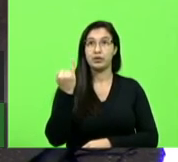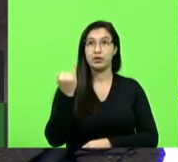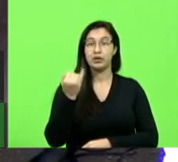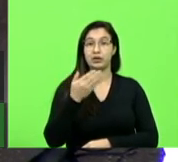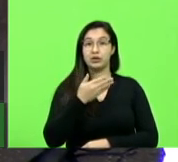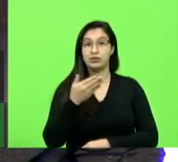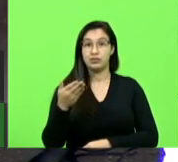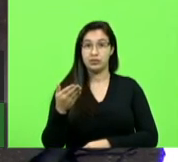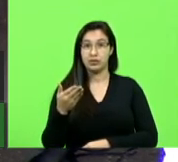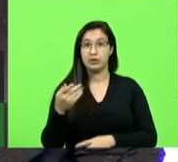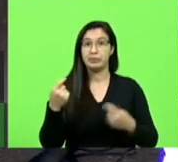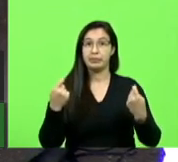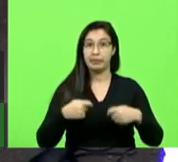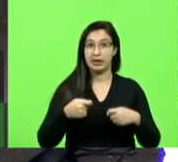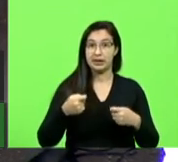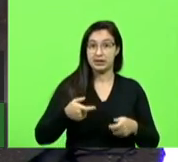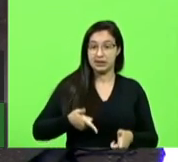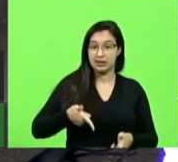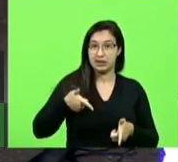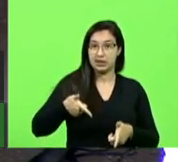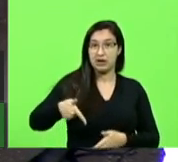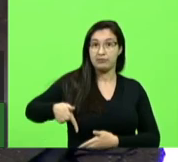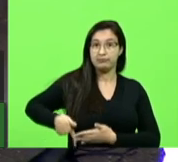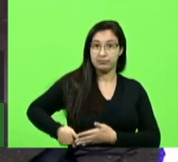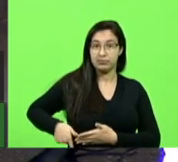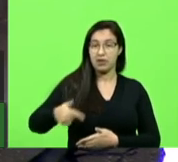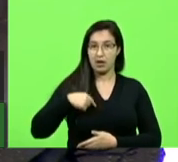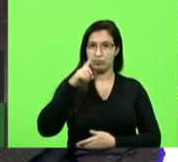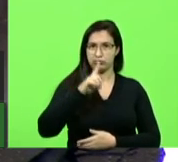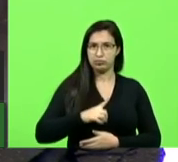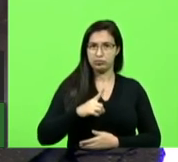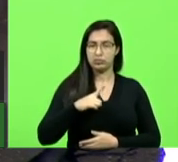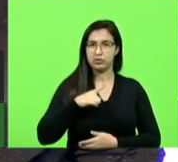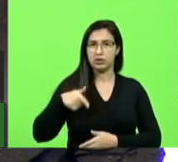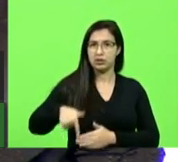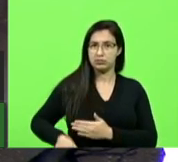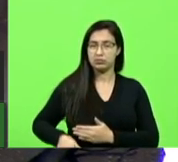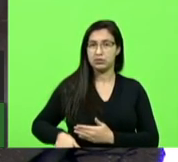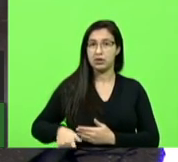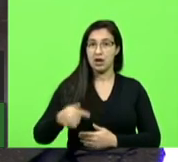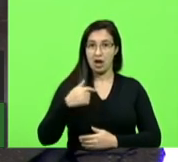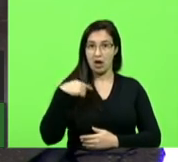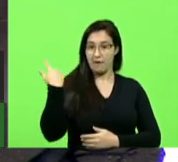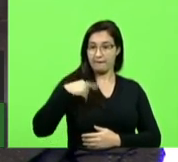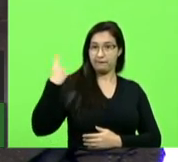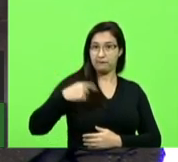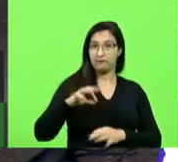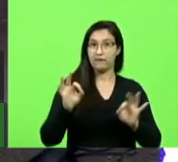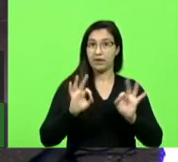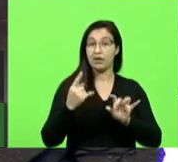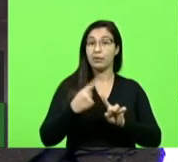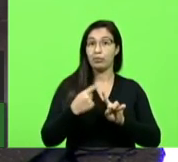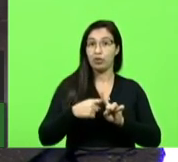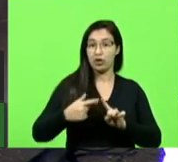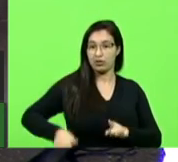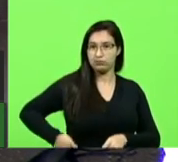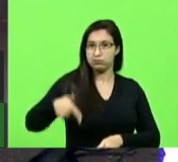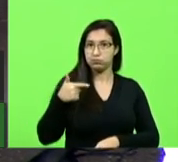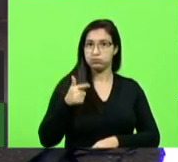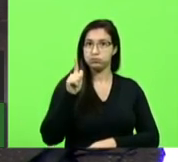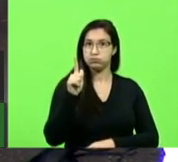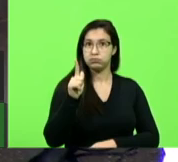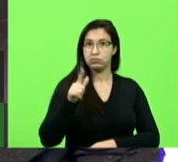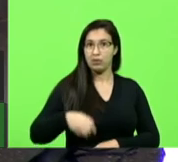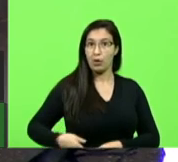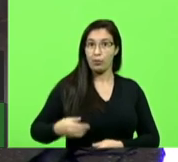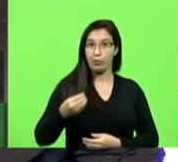ter o porte de armas que eu tenho direito. Eu só não levei uma surra aquele dia ali porque eu mostrei levantei a